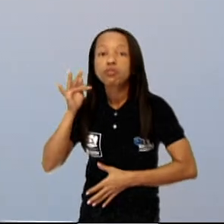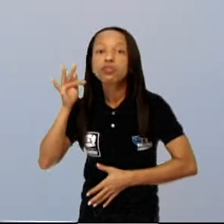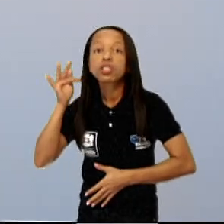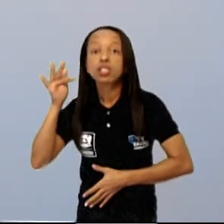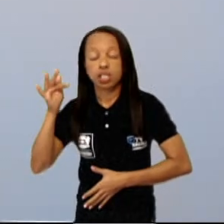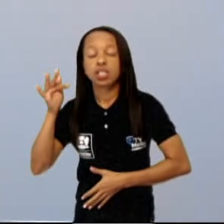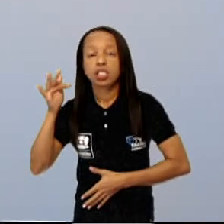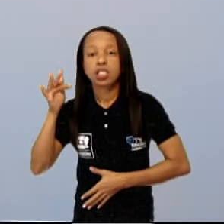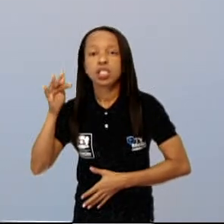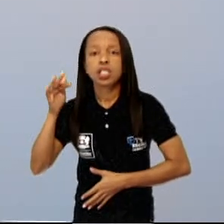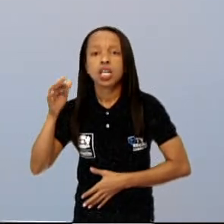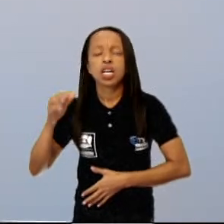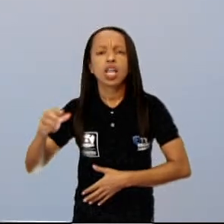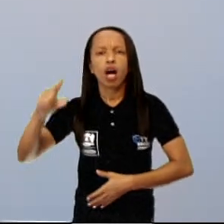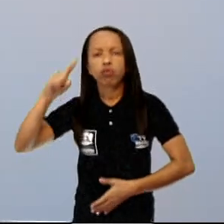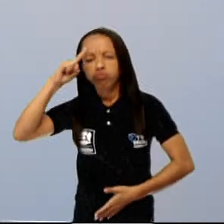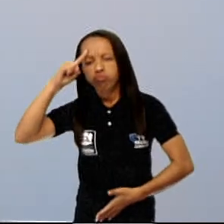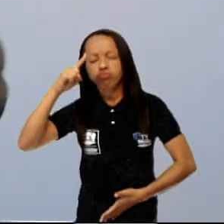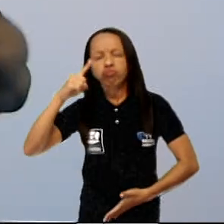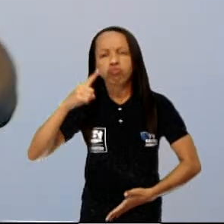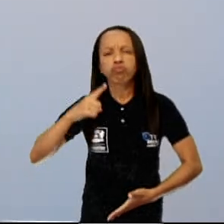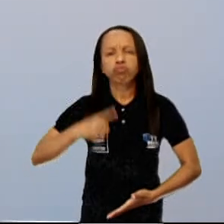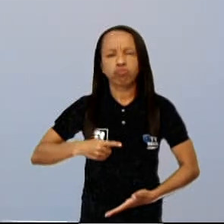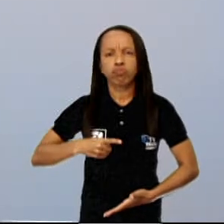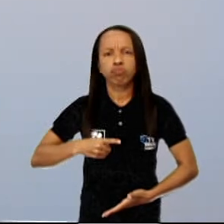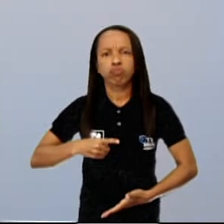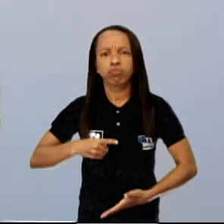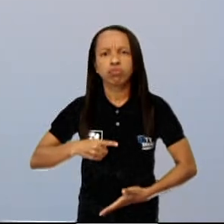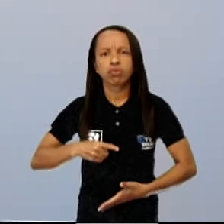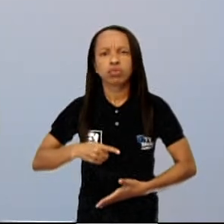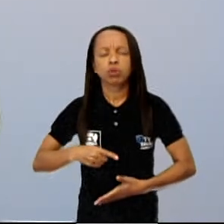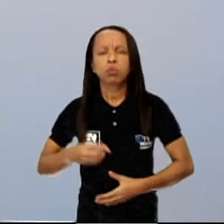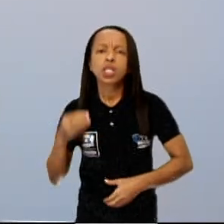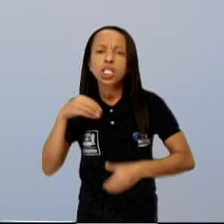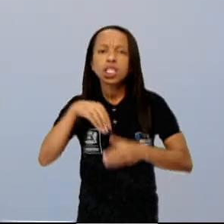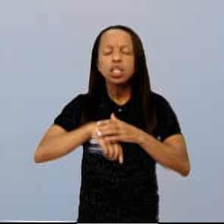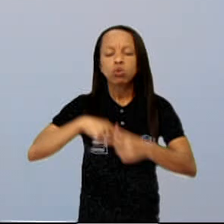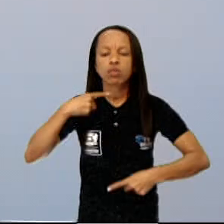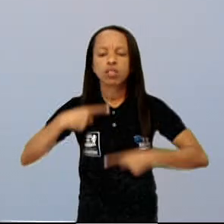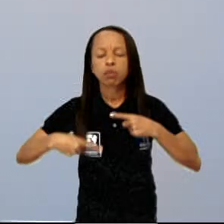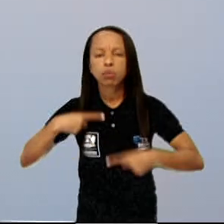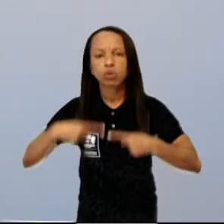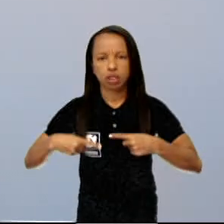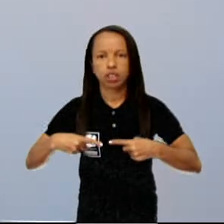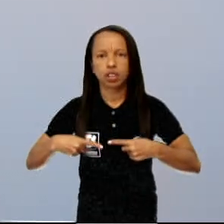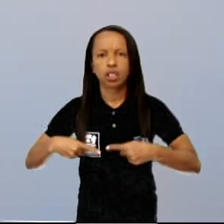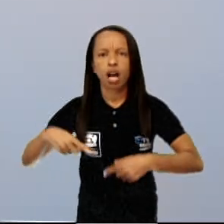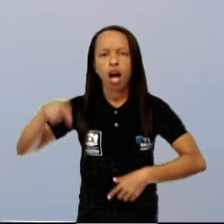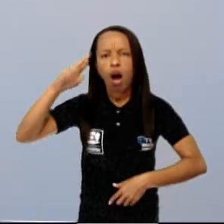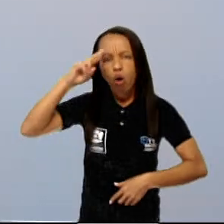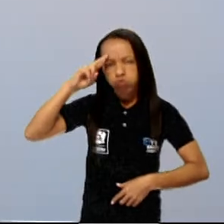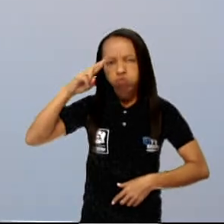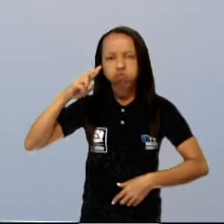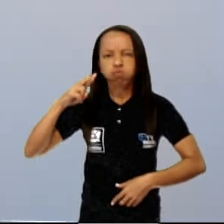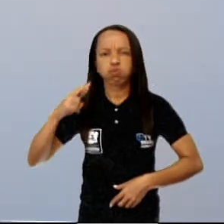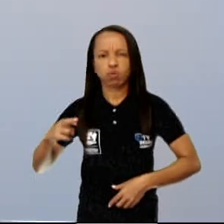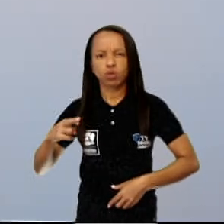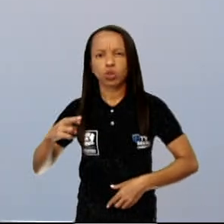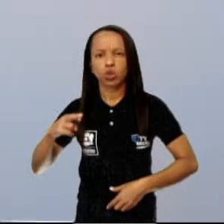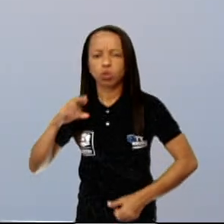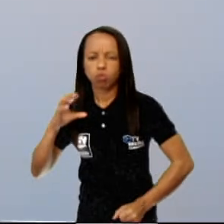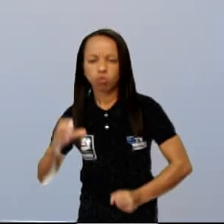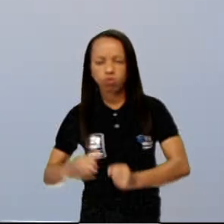a sociedade utilizava, né, dentro da sua política. Era o regime absolutista. Significa que o rei ele